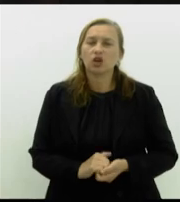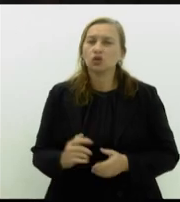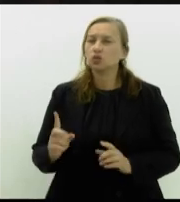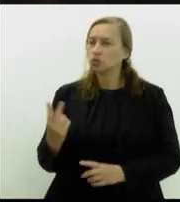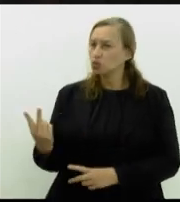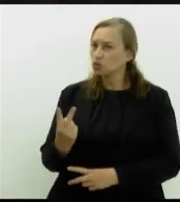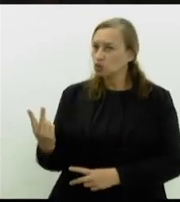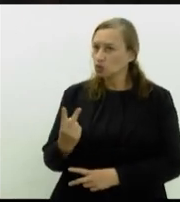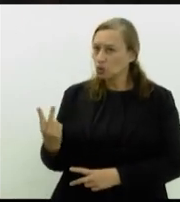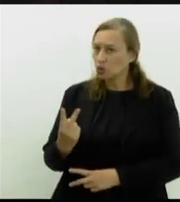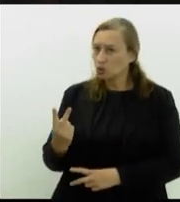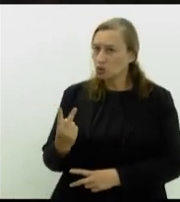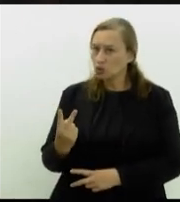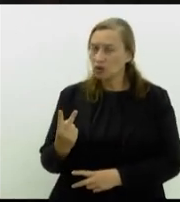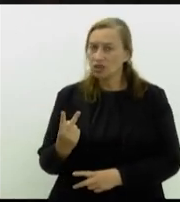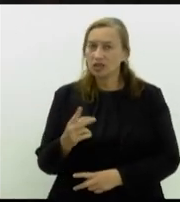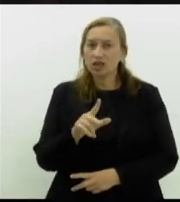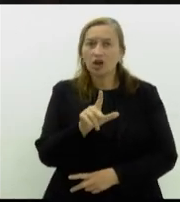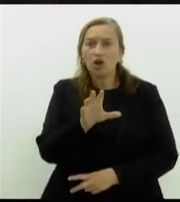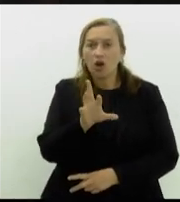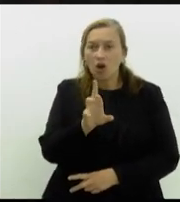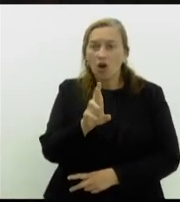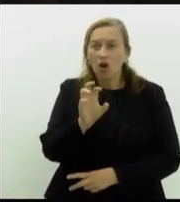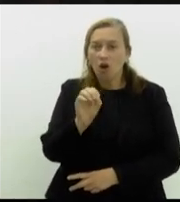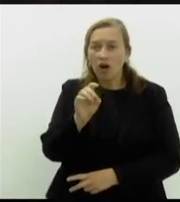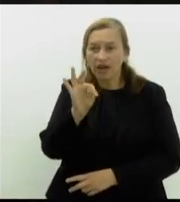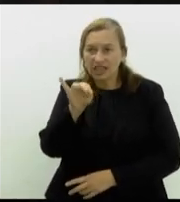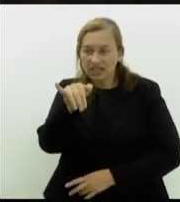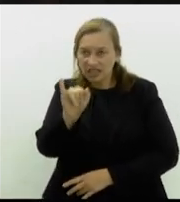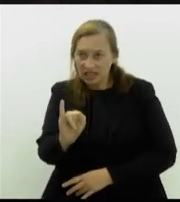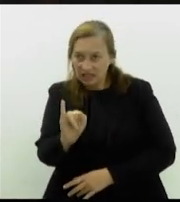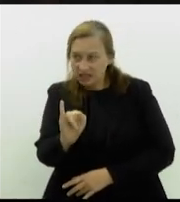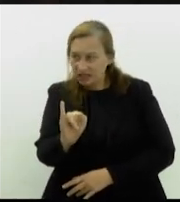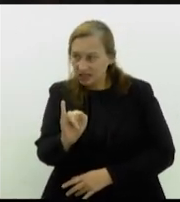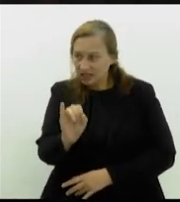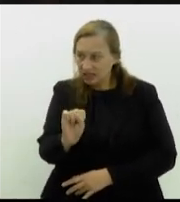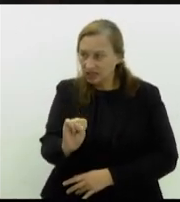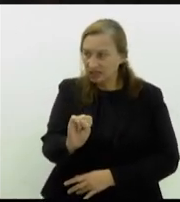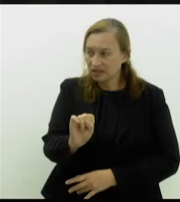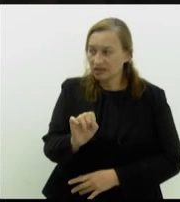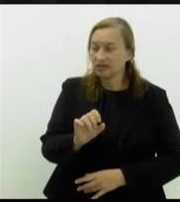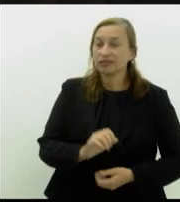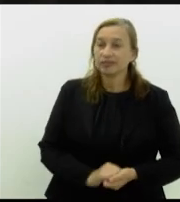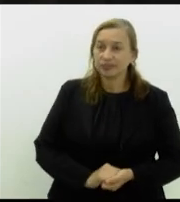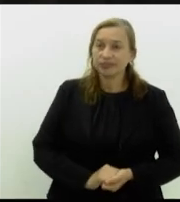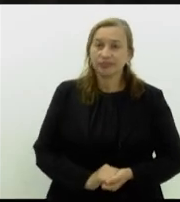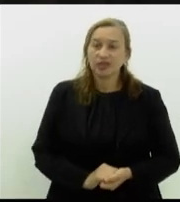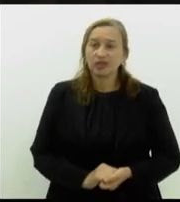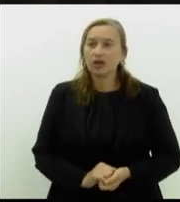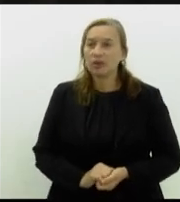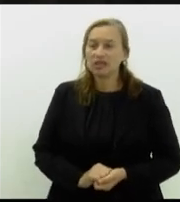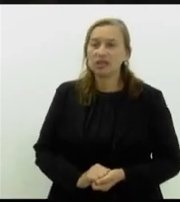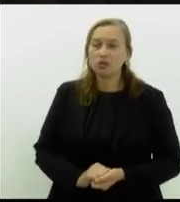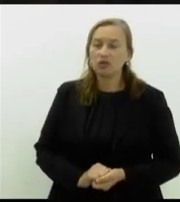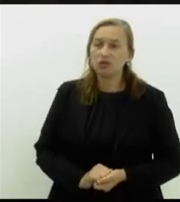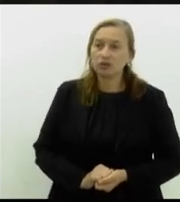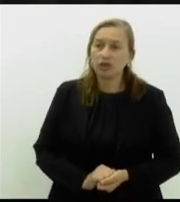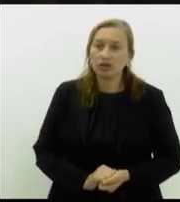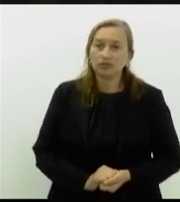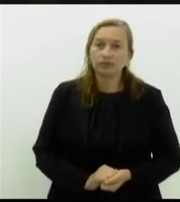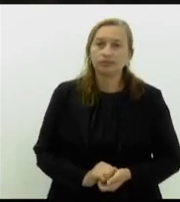de royalties e participação especial, e, mais recentemente, o Fundo Soberano, que de lá